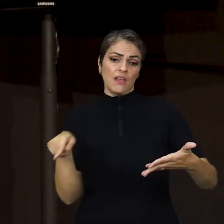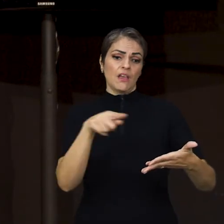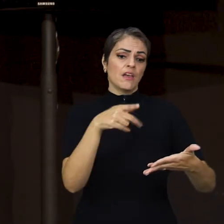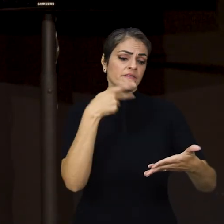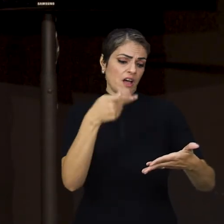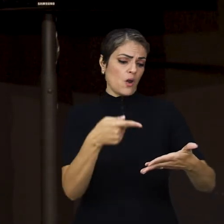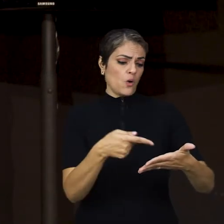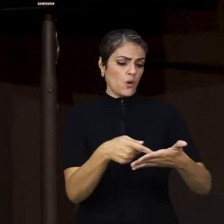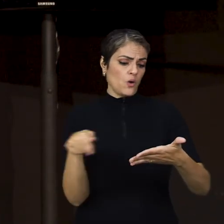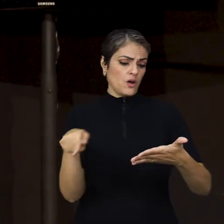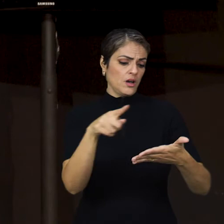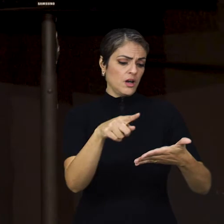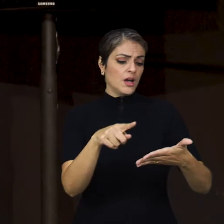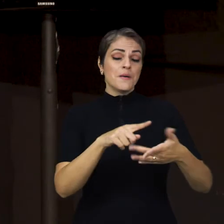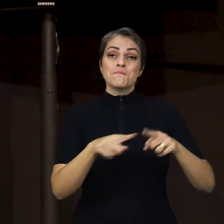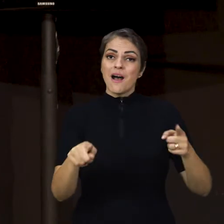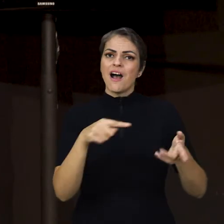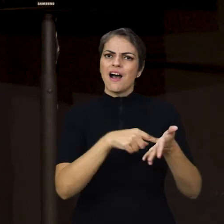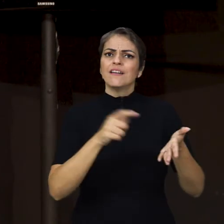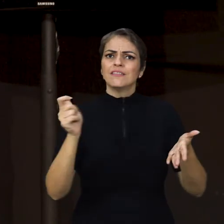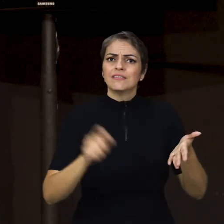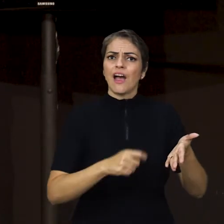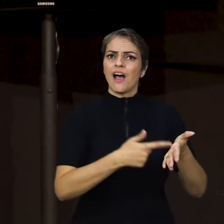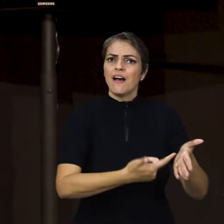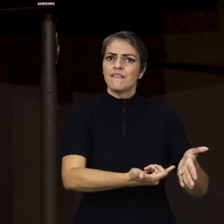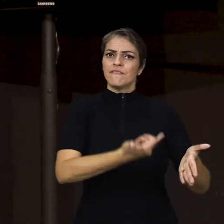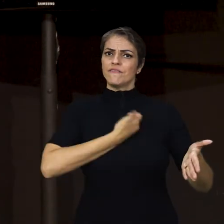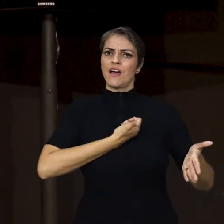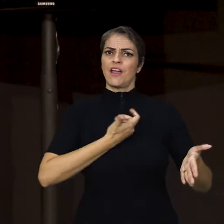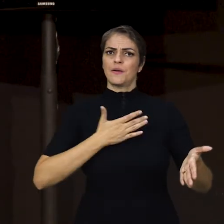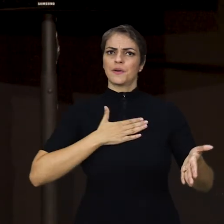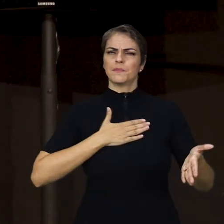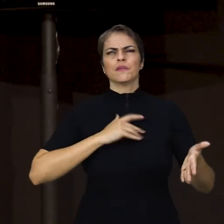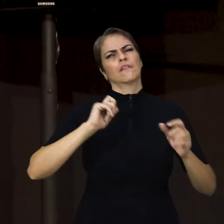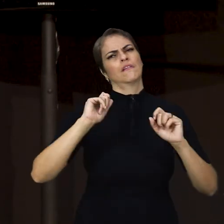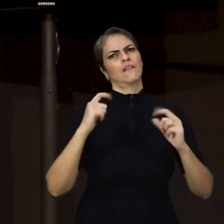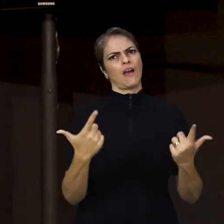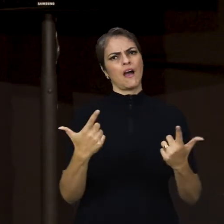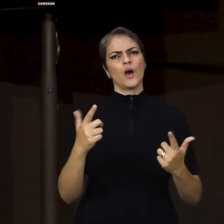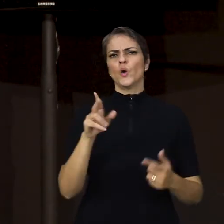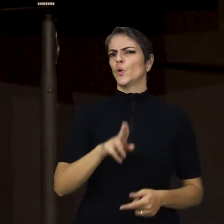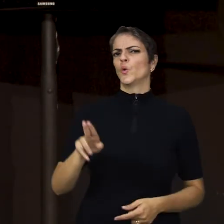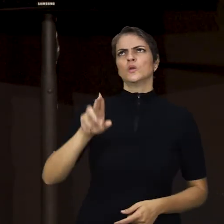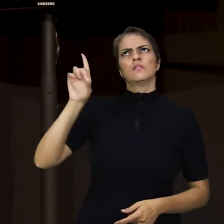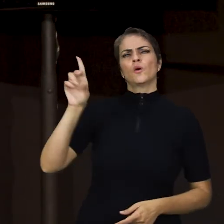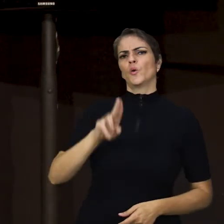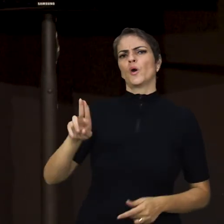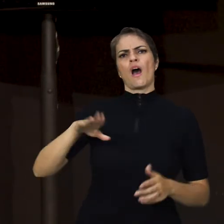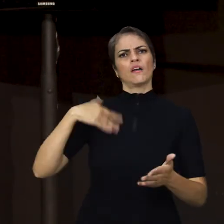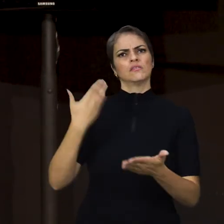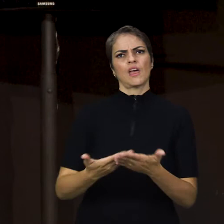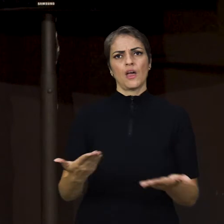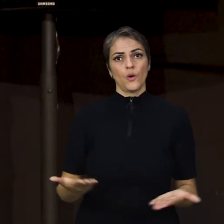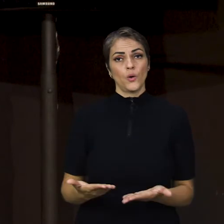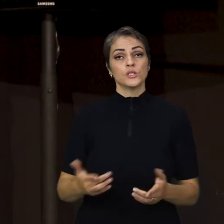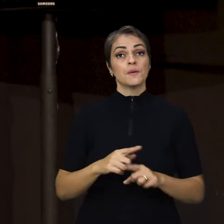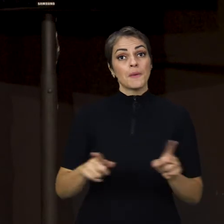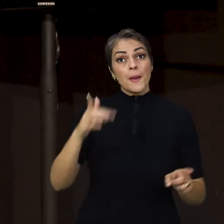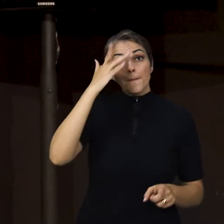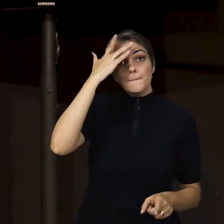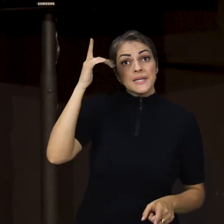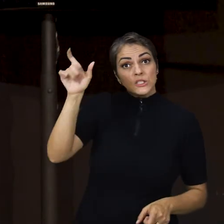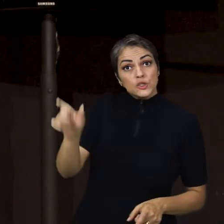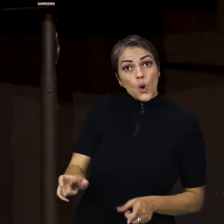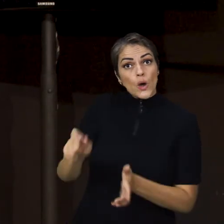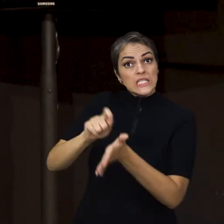sim, porque é inspirado por Deus e útil para a minha vida ainda hoje, mas originalmente o seu autor humano não estava pensando em